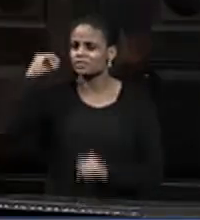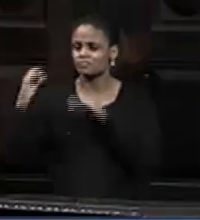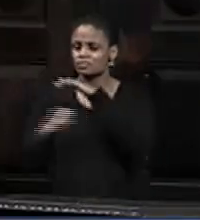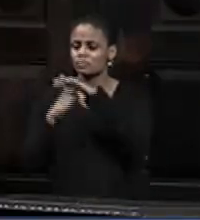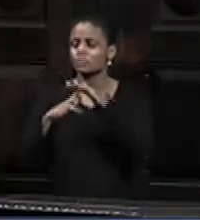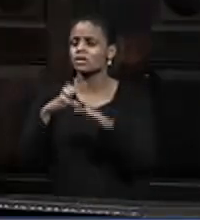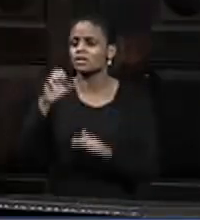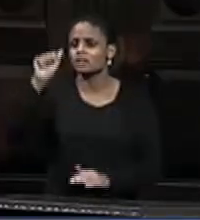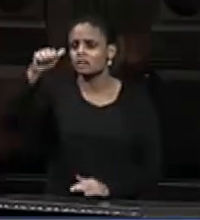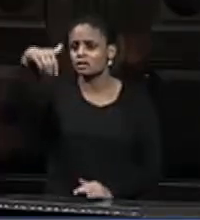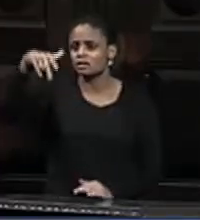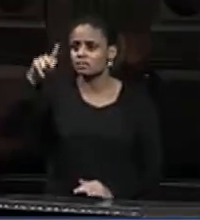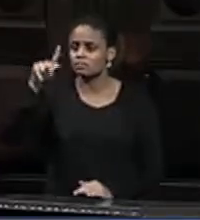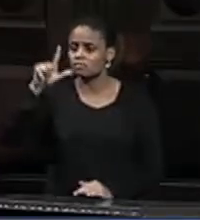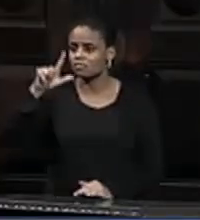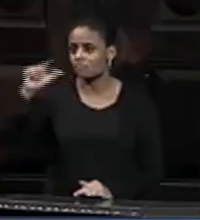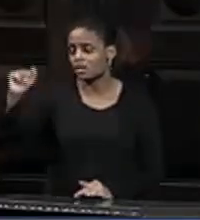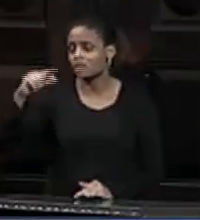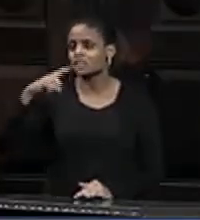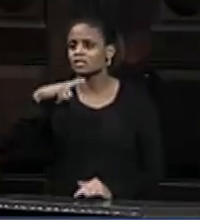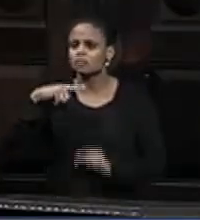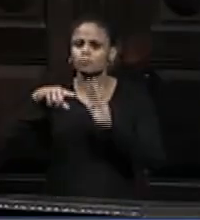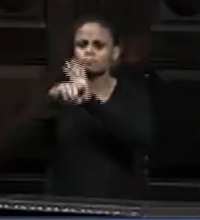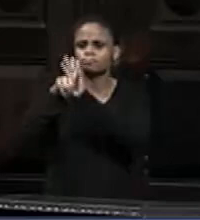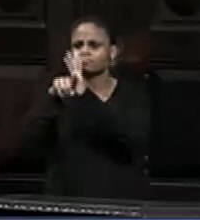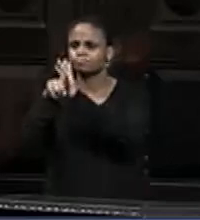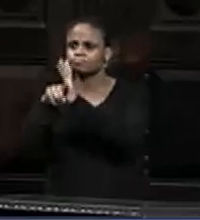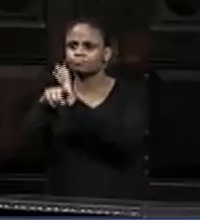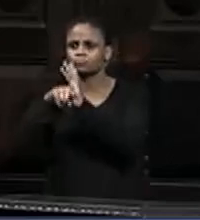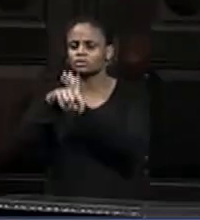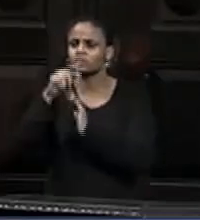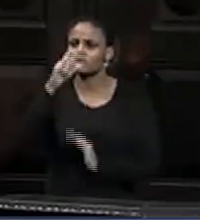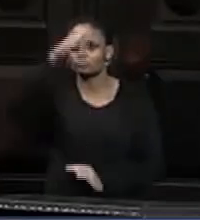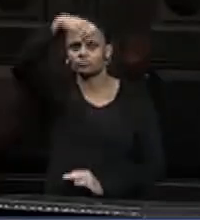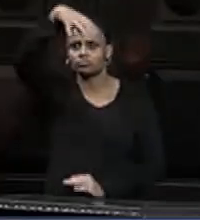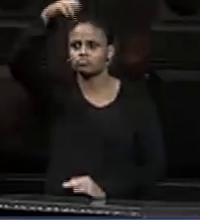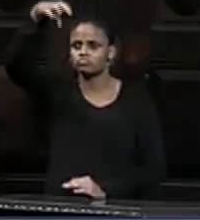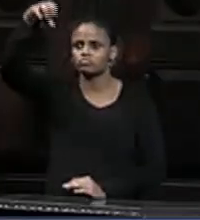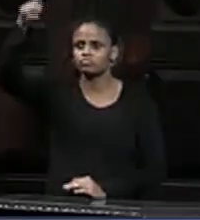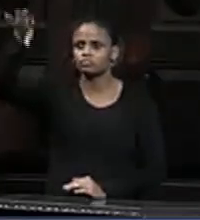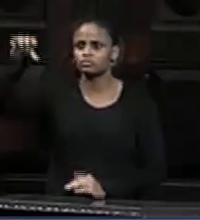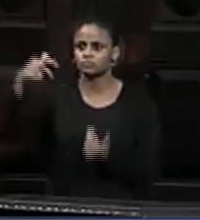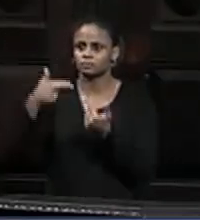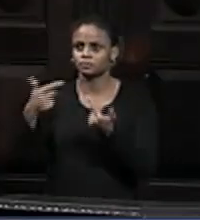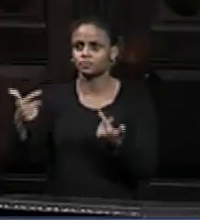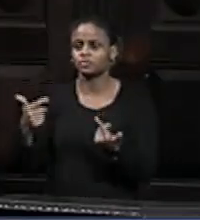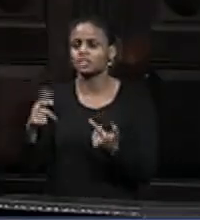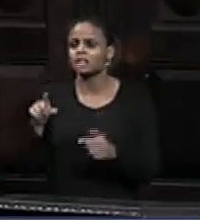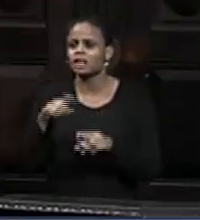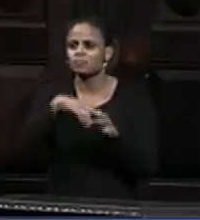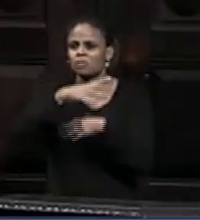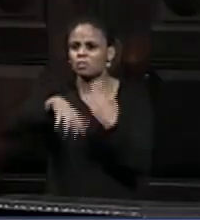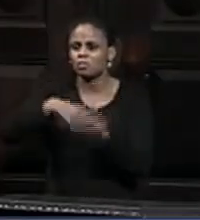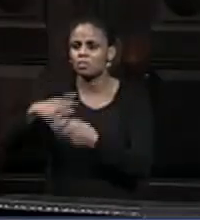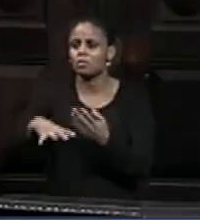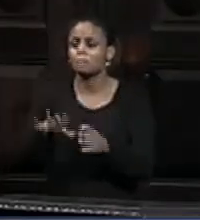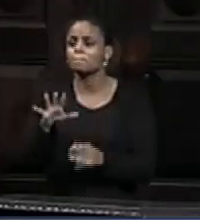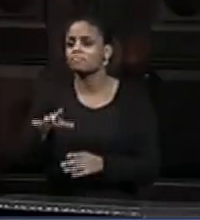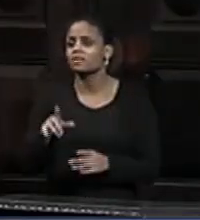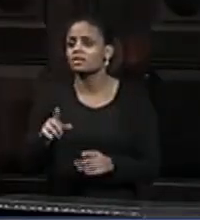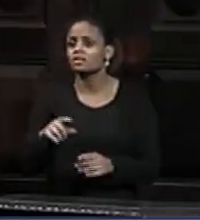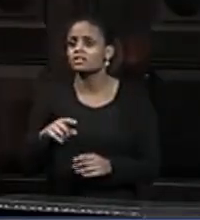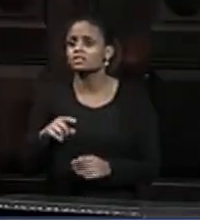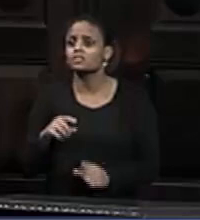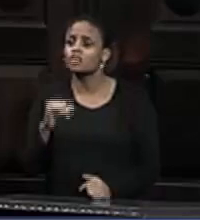fraude, universalizando a instalação, quando a autorização tinha sido dada única e exclusivamente para fazer